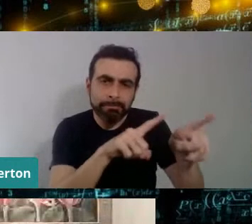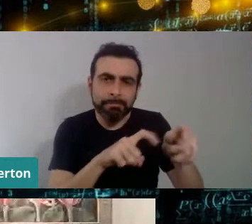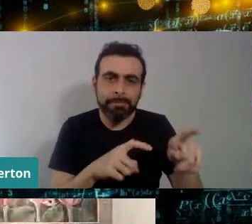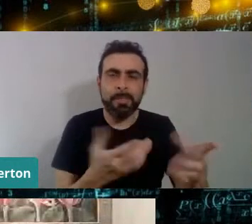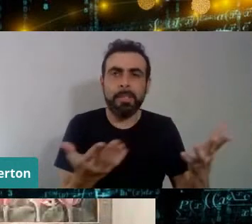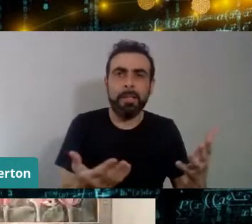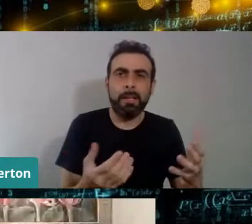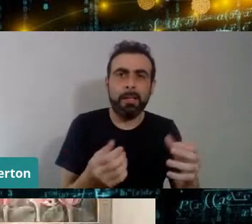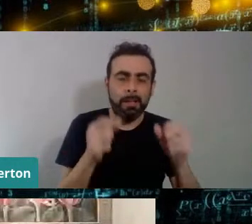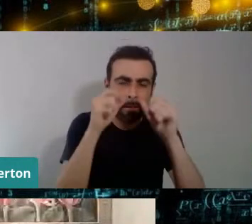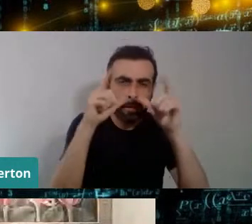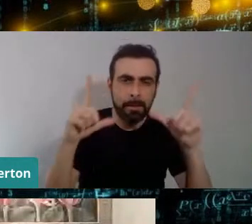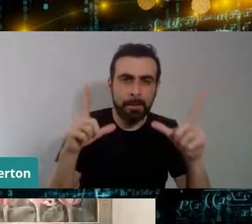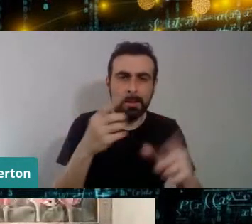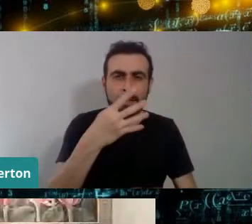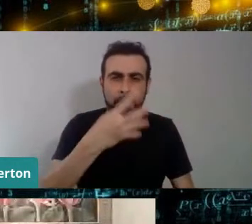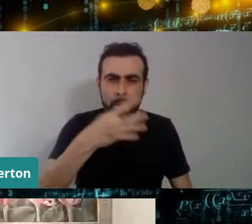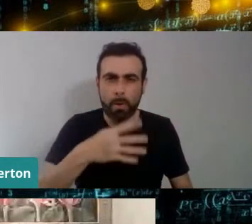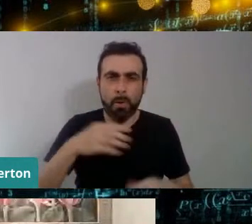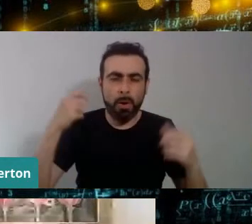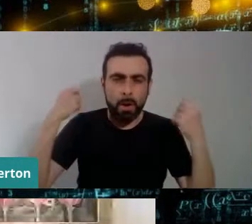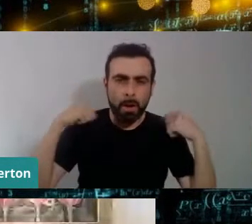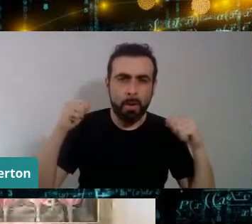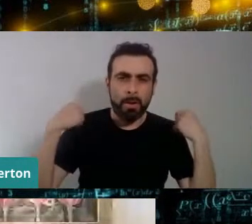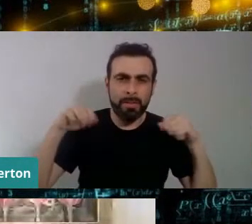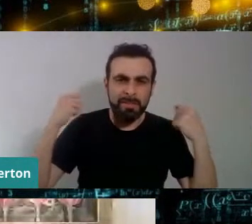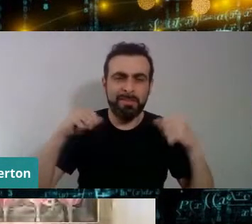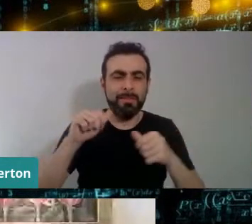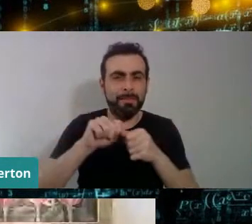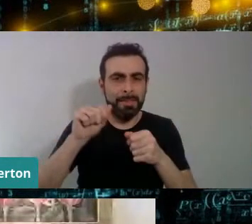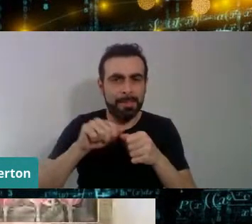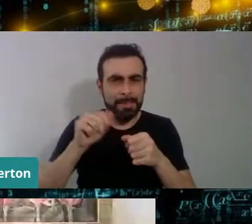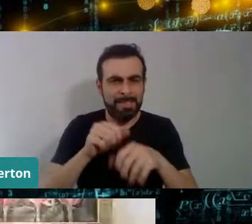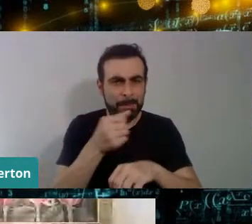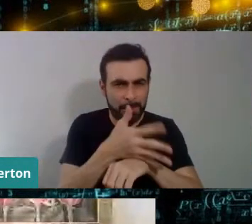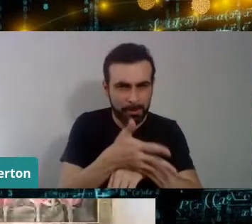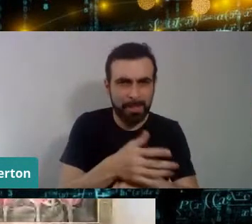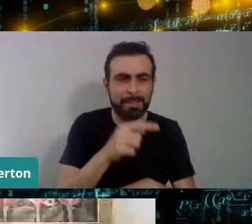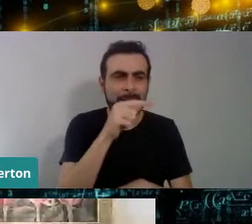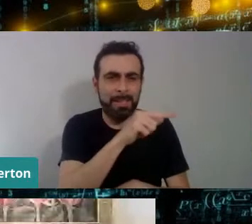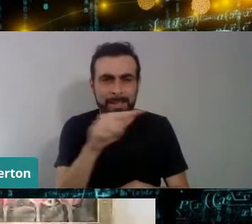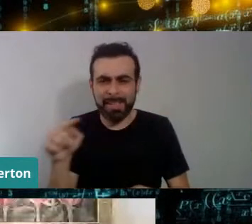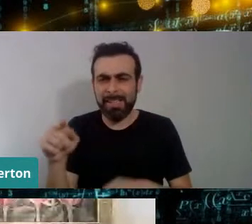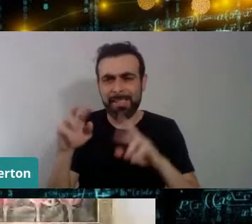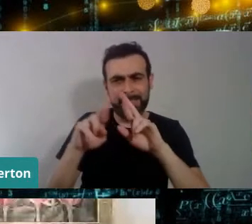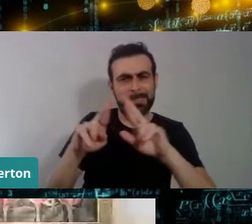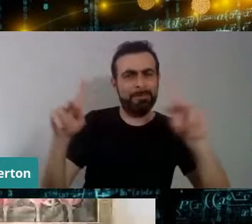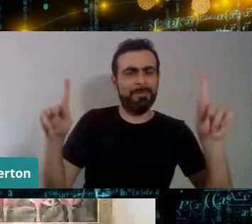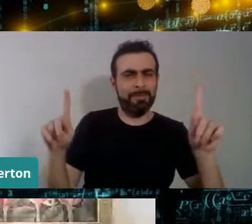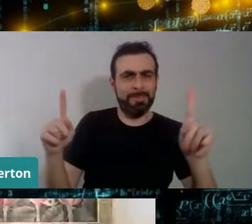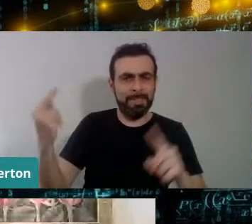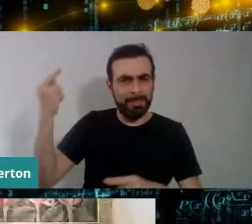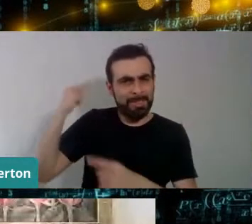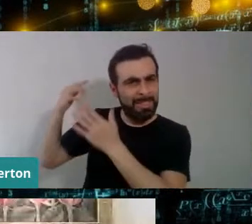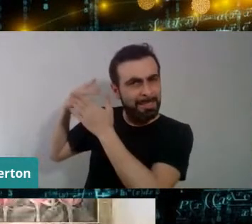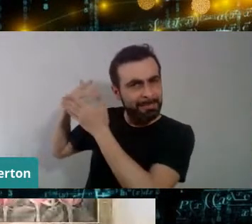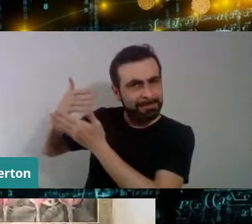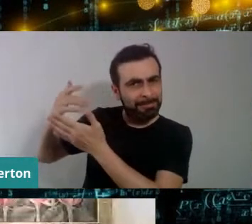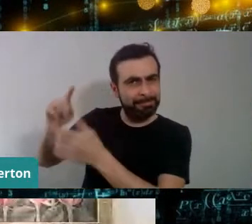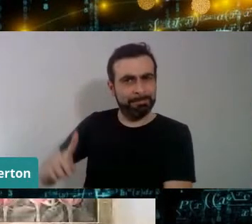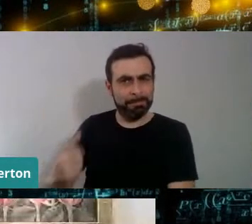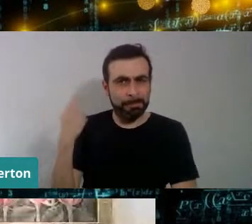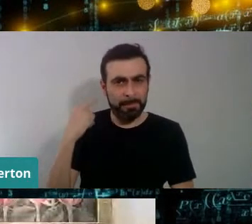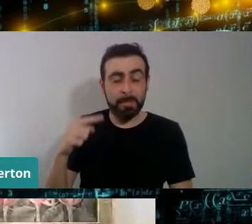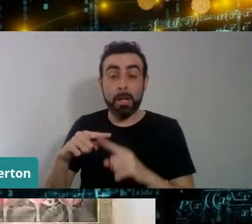manhã para poder fazer educação física, às 6 horas da manhã, naquele tempo que era tudo muito diferente, mas foi de grande valia,